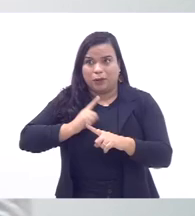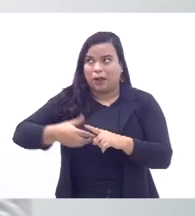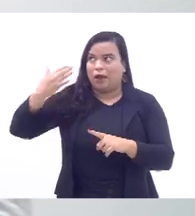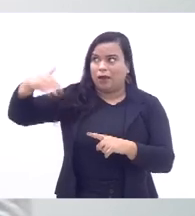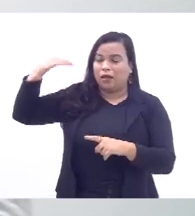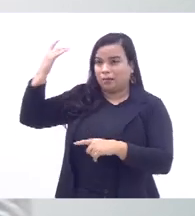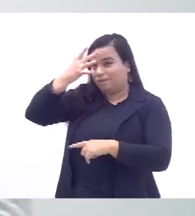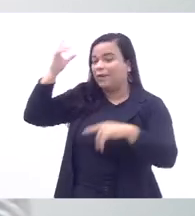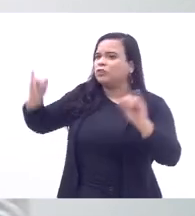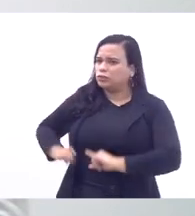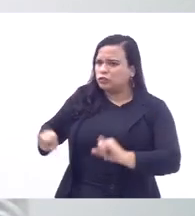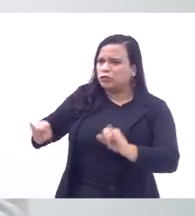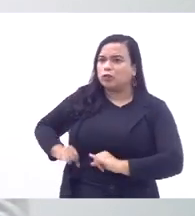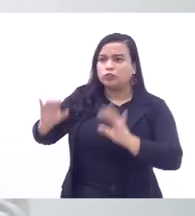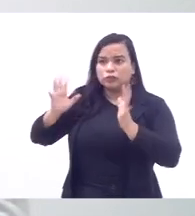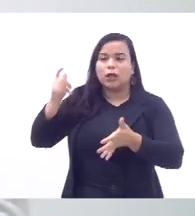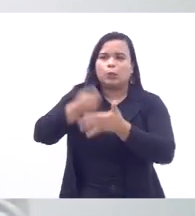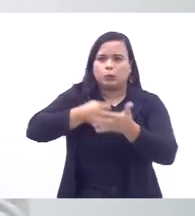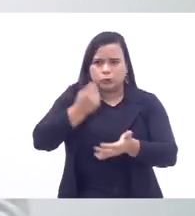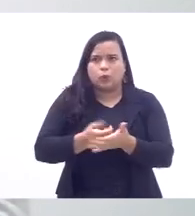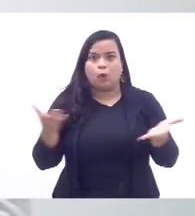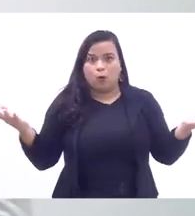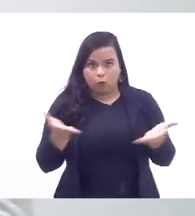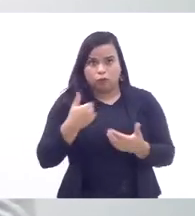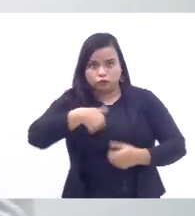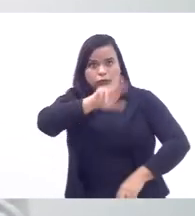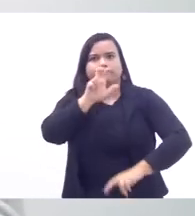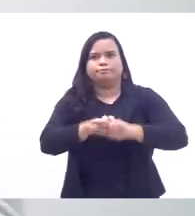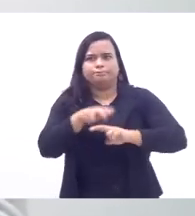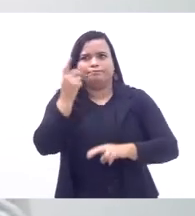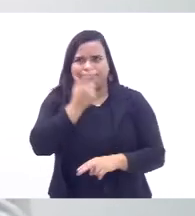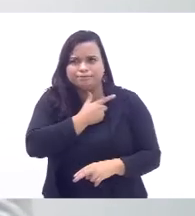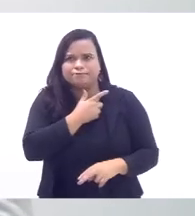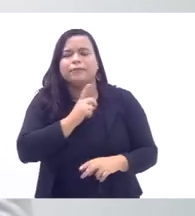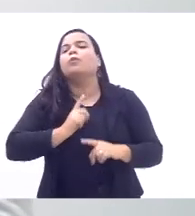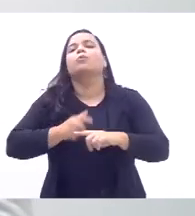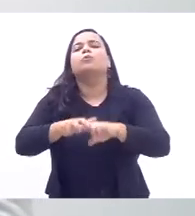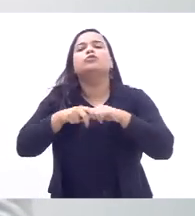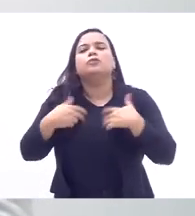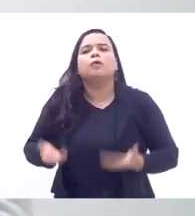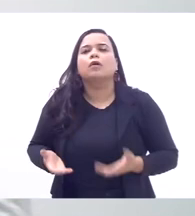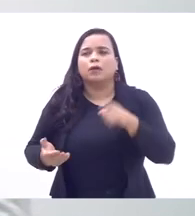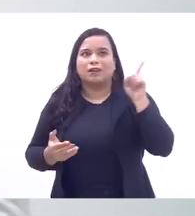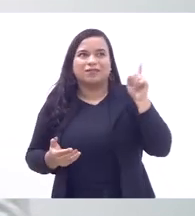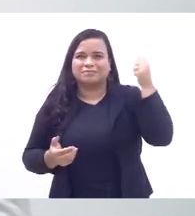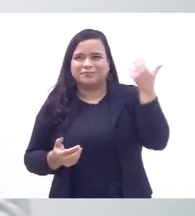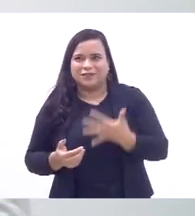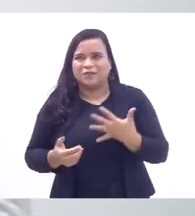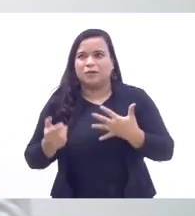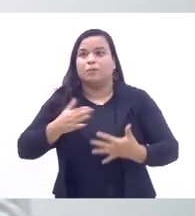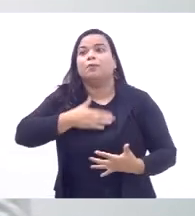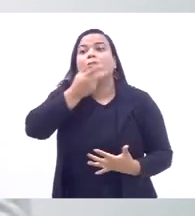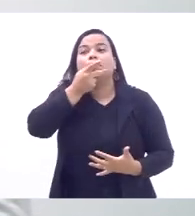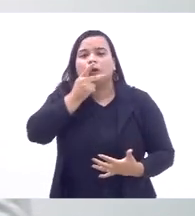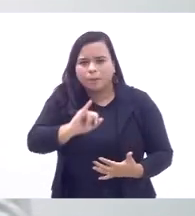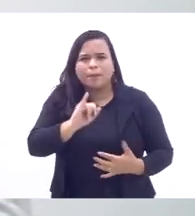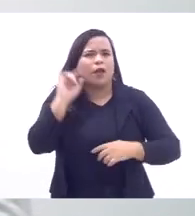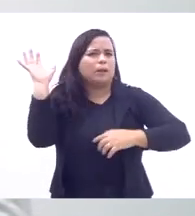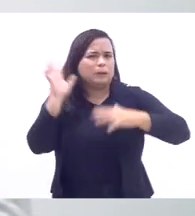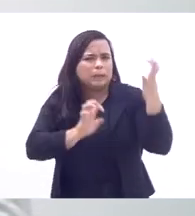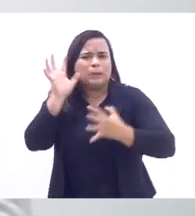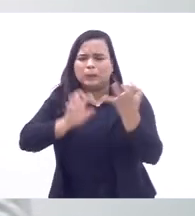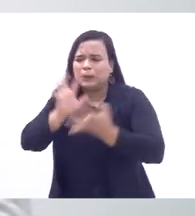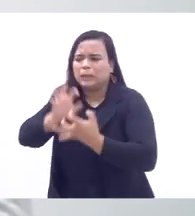É, se hoje eu posso sentar aqui nessa mesa, é porque, como ele mesmo é, testemunhou, meu pai brigou muito por isso